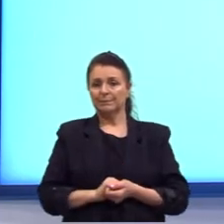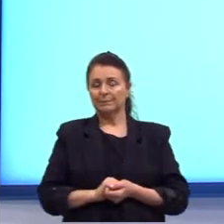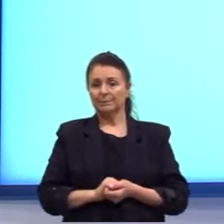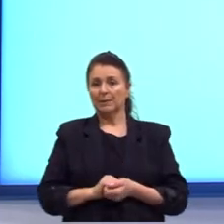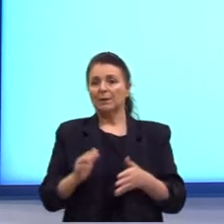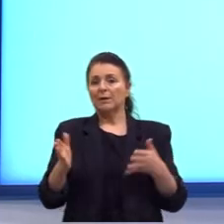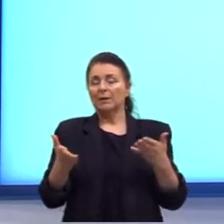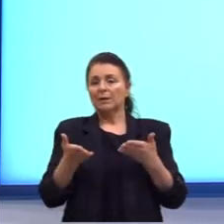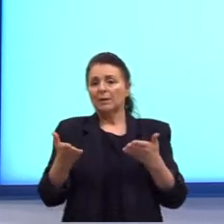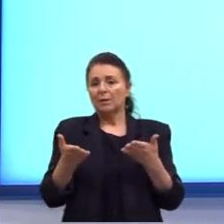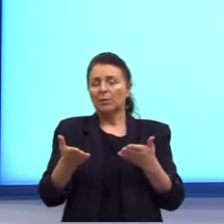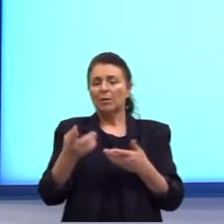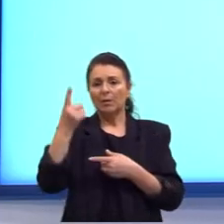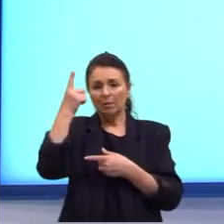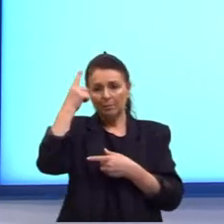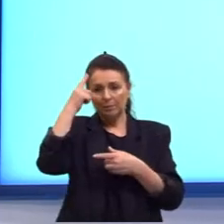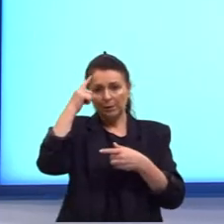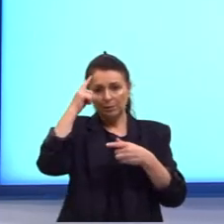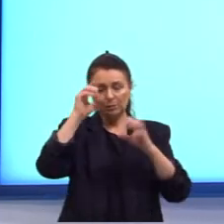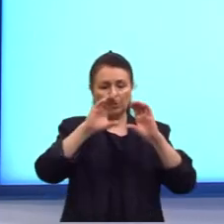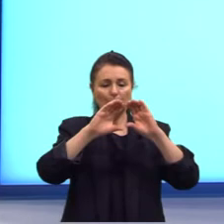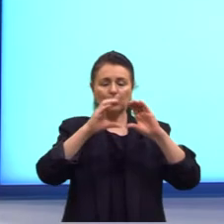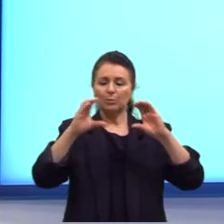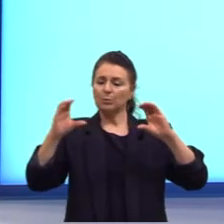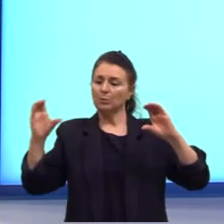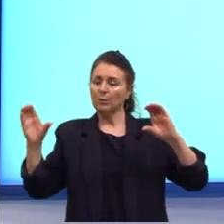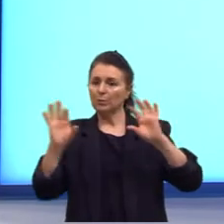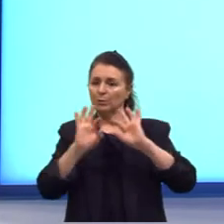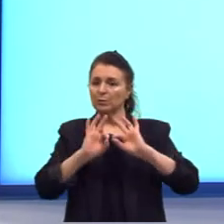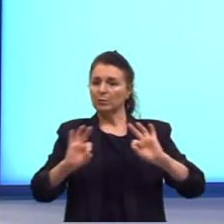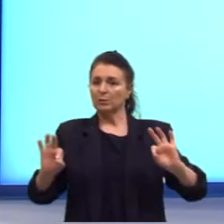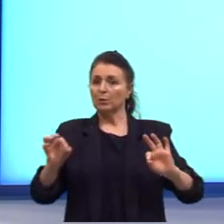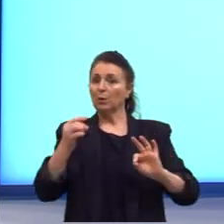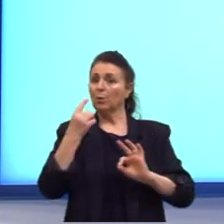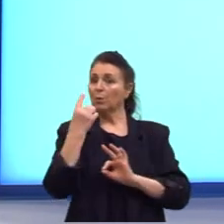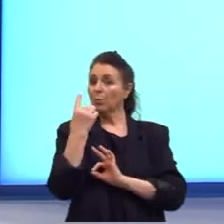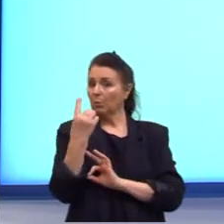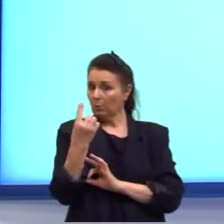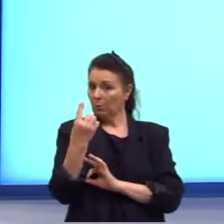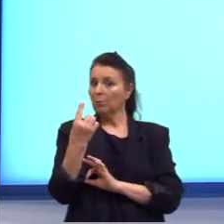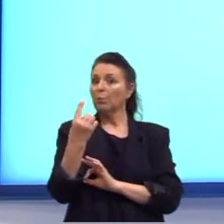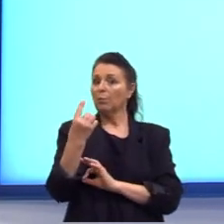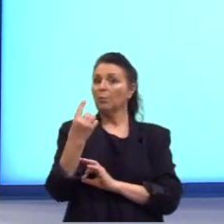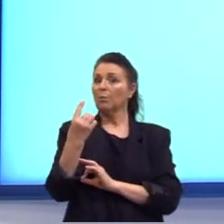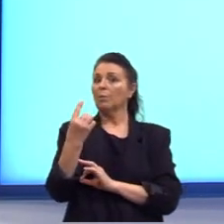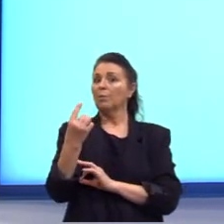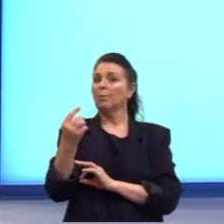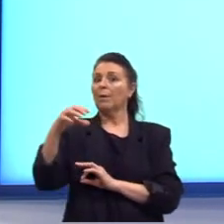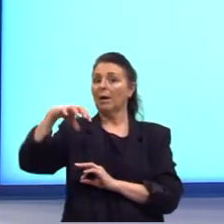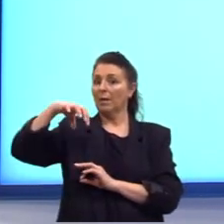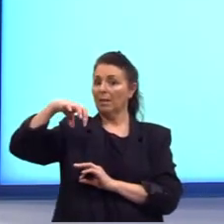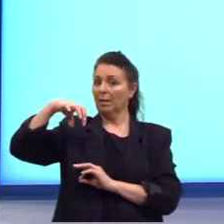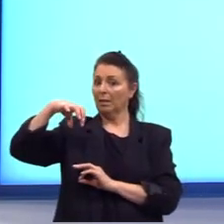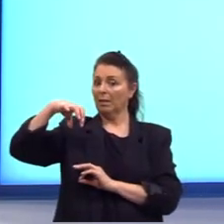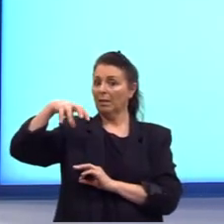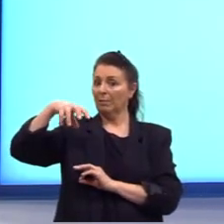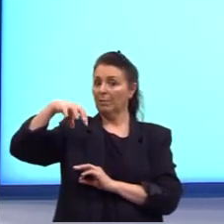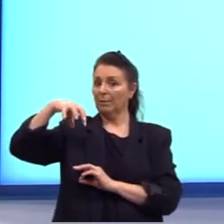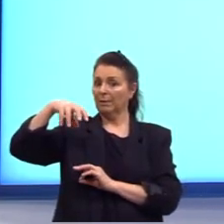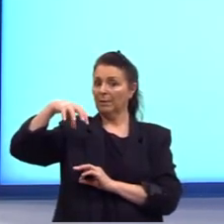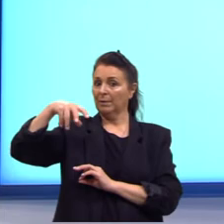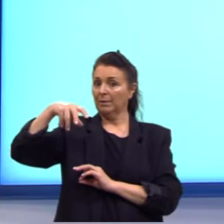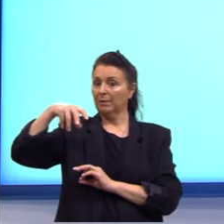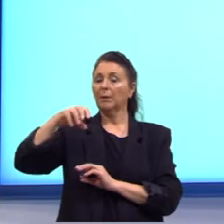bom então agora que a gente já pensou um circuito simples né com uma lâmpada uma resistência a gente pode pensar então